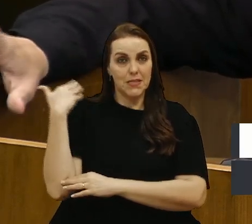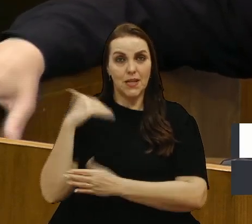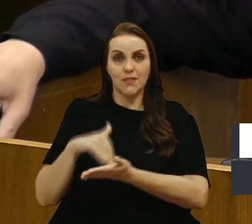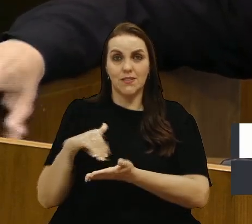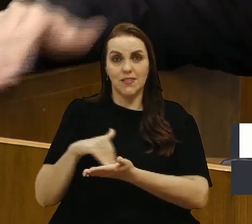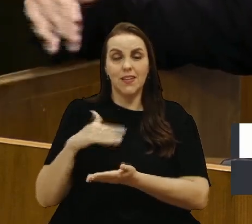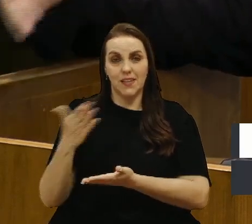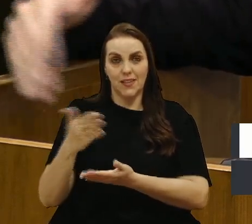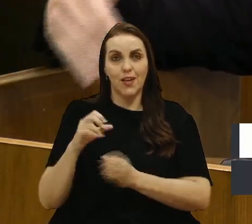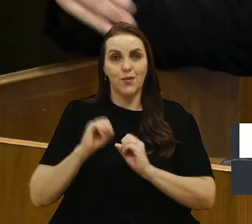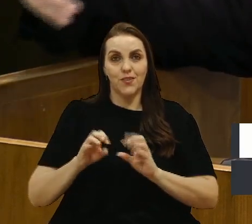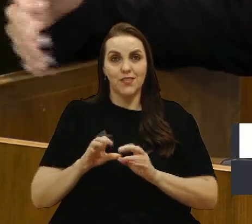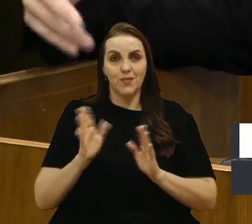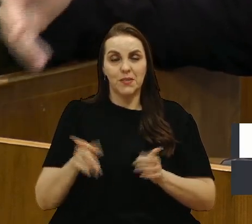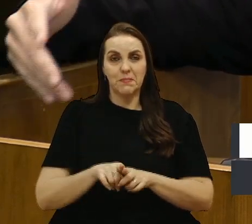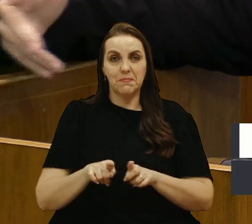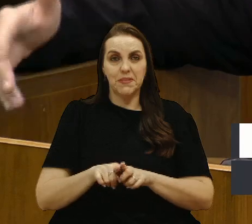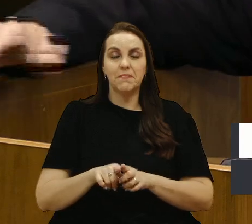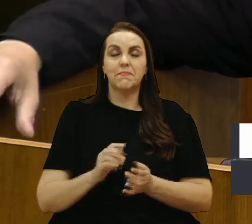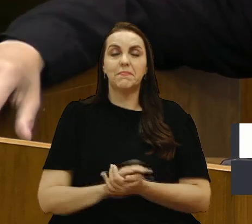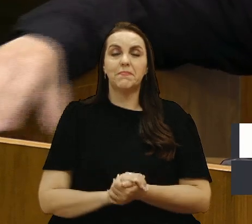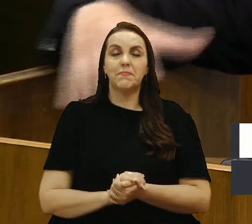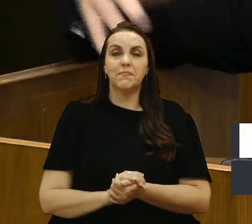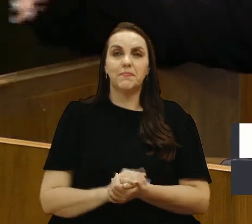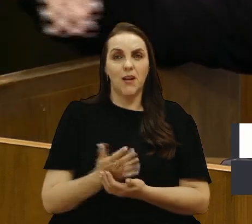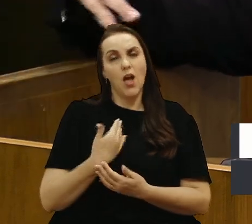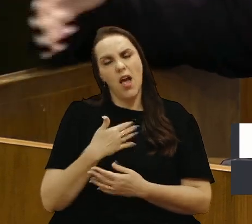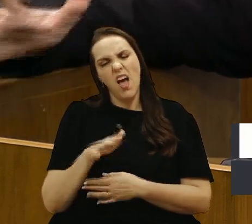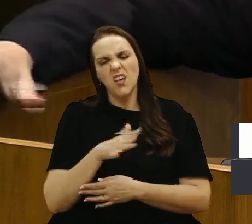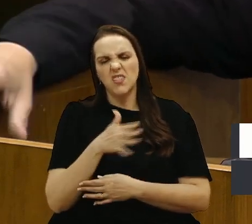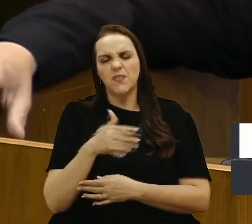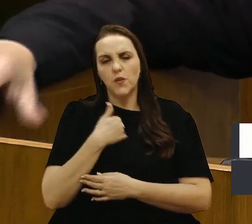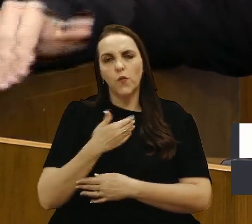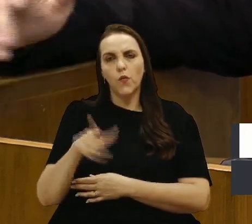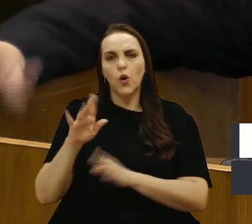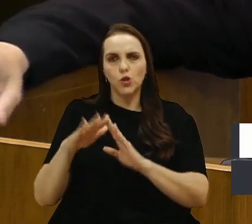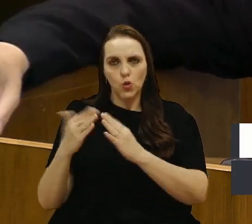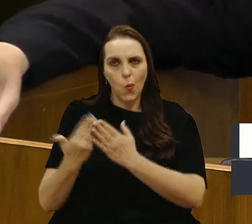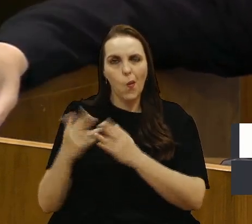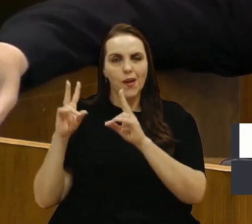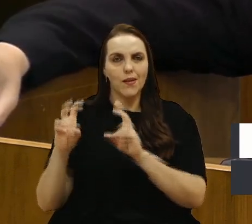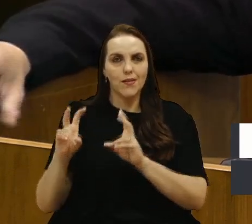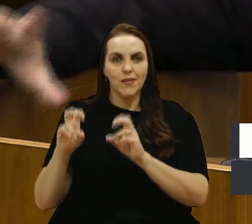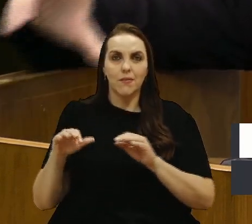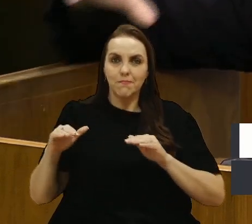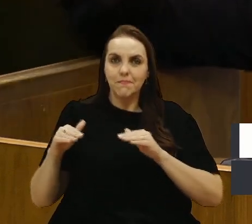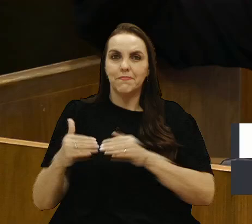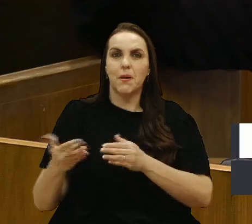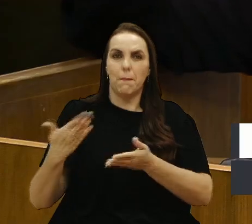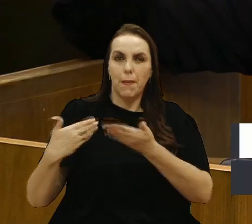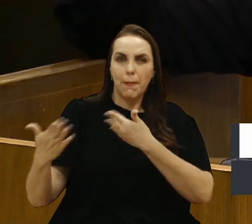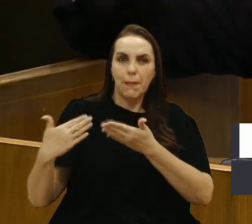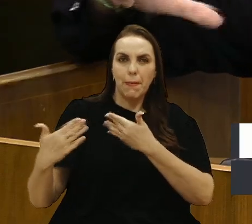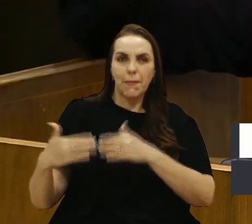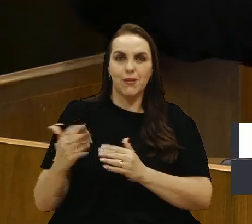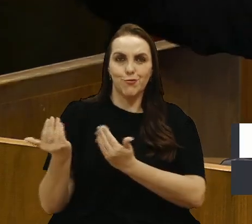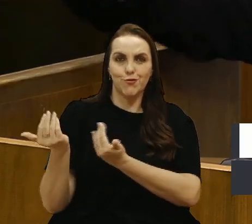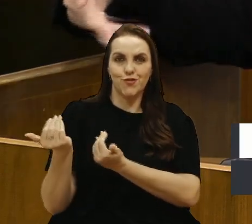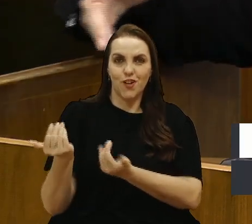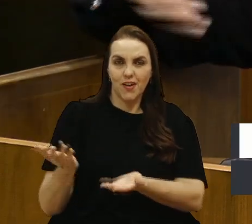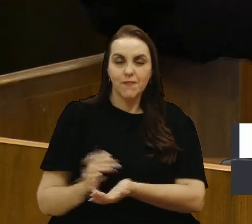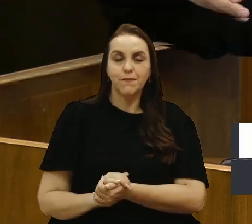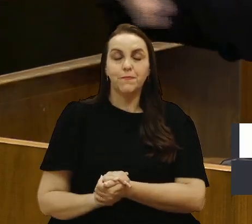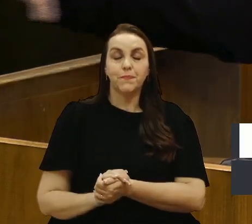eu volta e meia eu vou na escola, porque o pessoal convida para falar sobre temas específicos, né, trocar uma ideia com a gurizada, mas